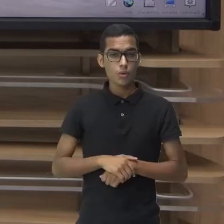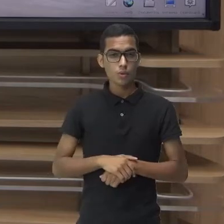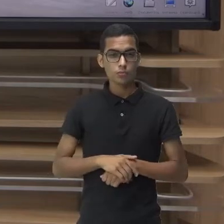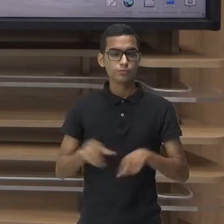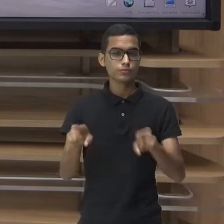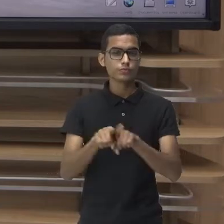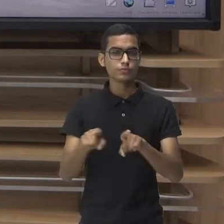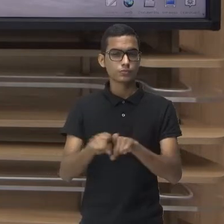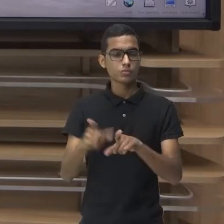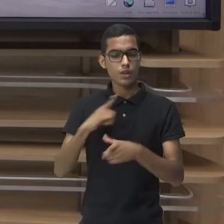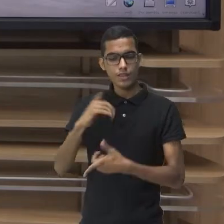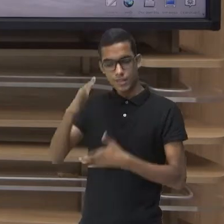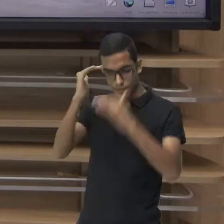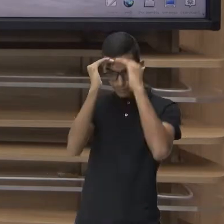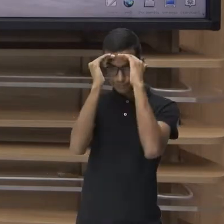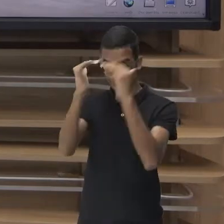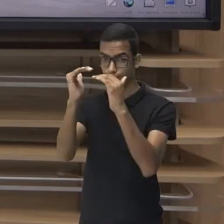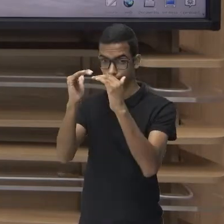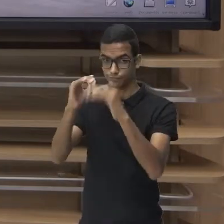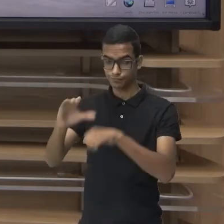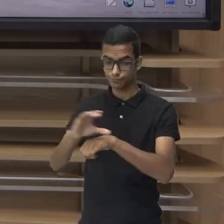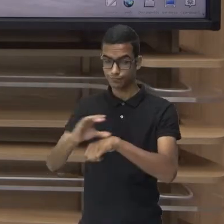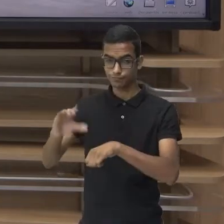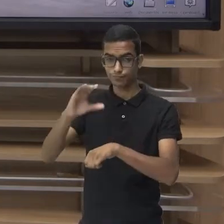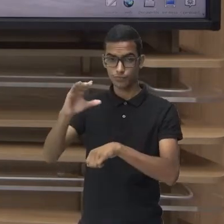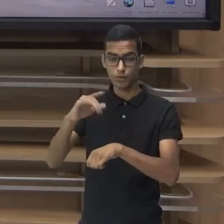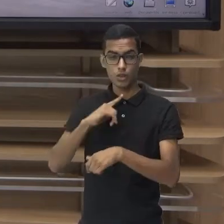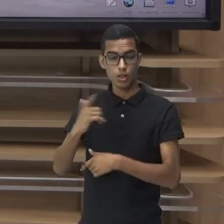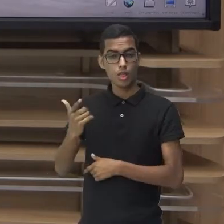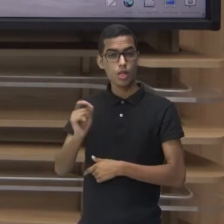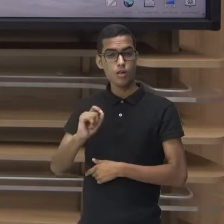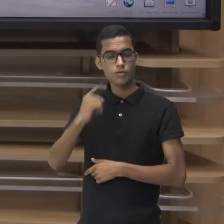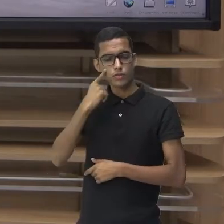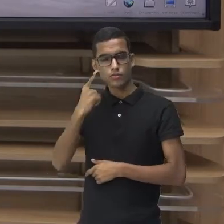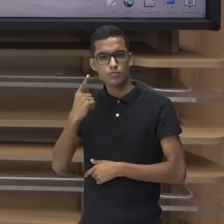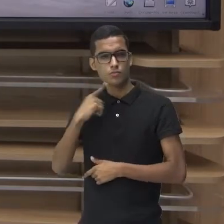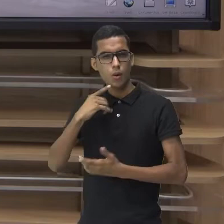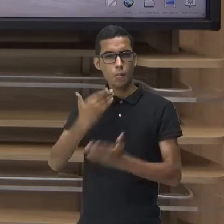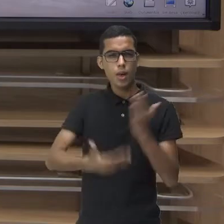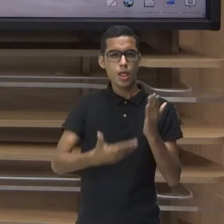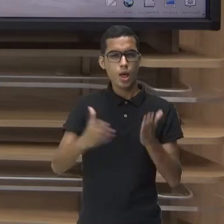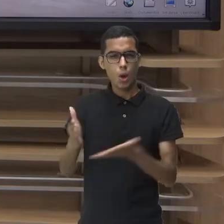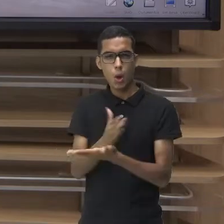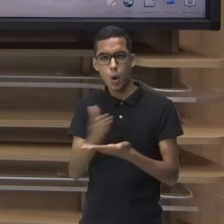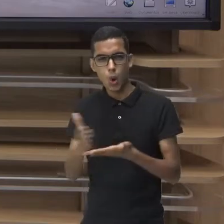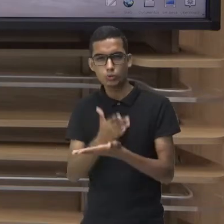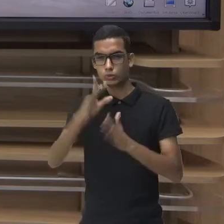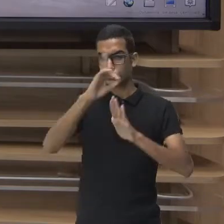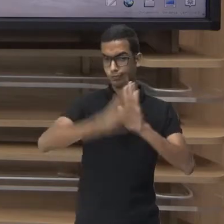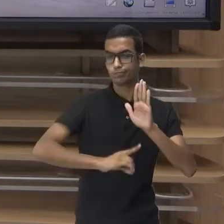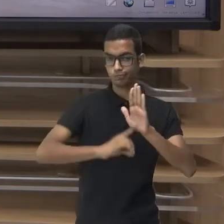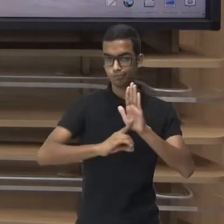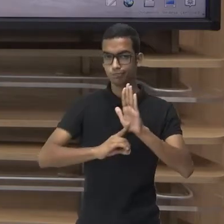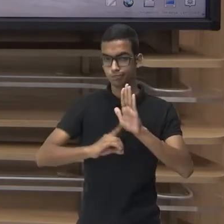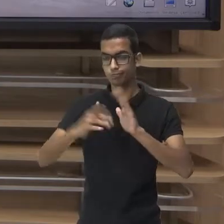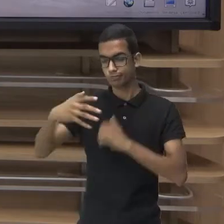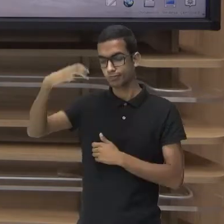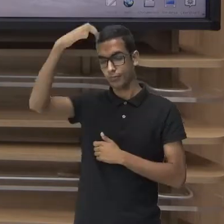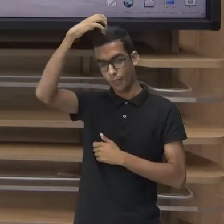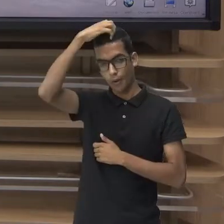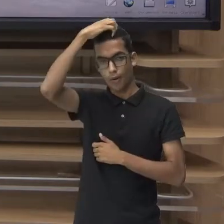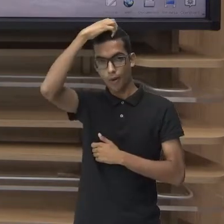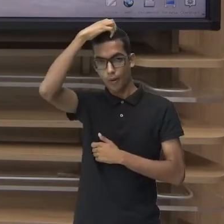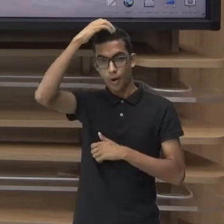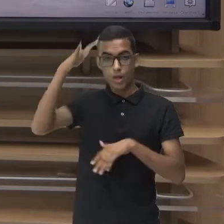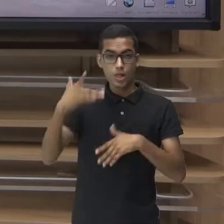essa Constituição. E isso faria com que ele perderia alguns dos seus privilégios, alguns dos seus direitos como monarca, e